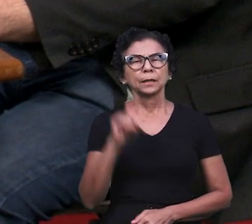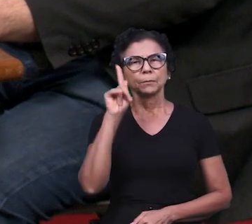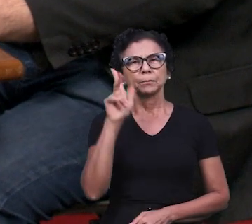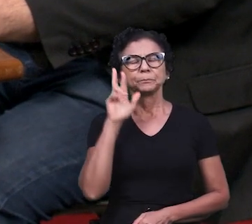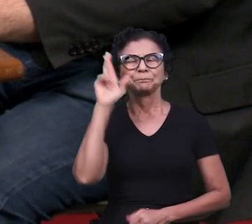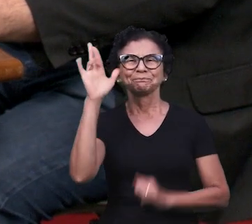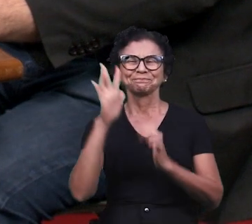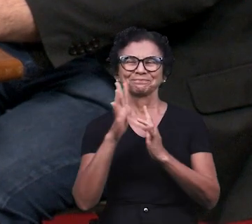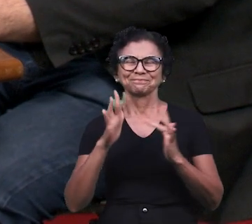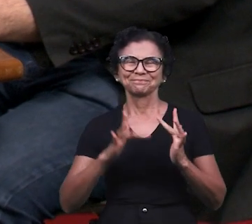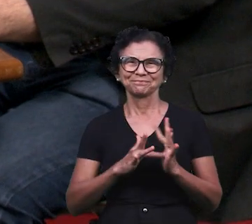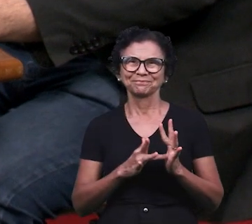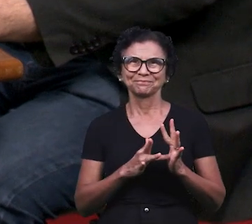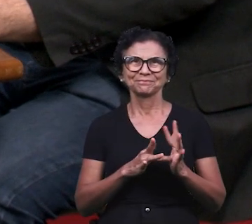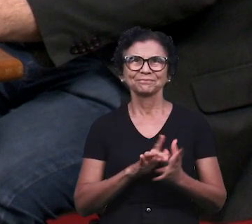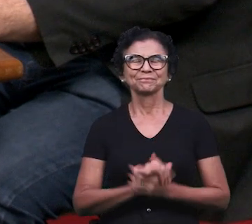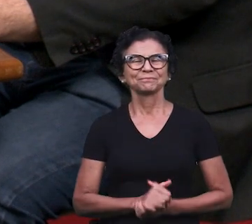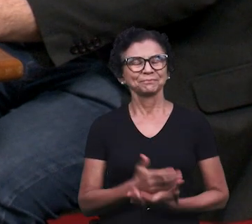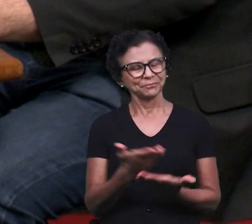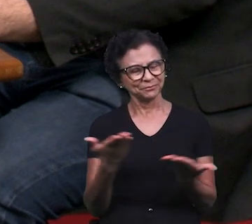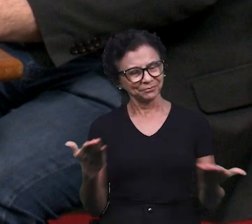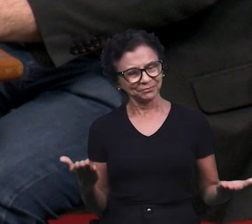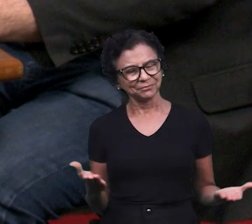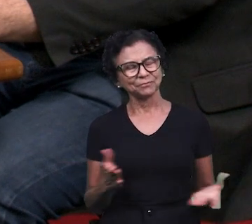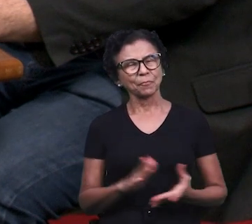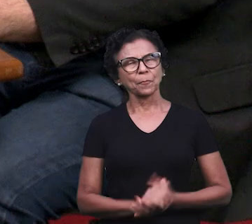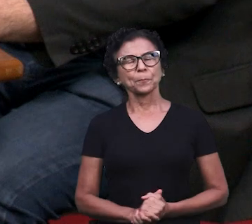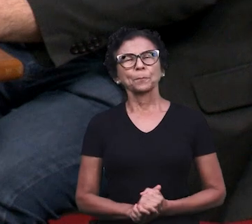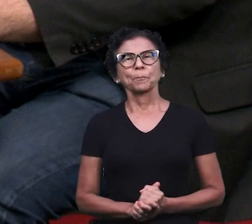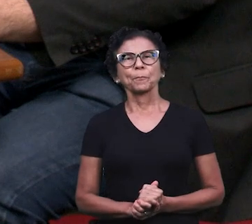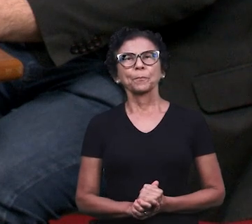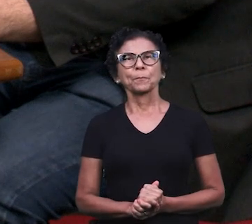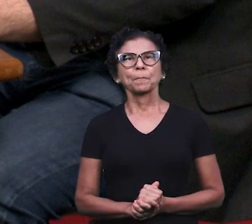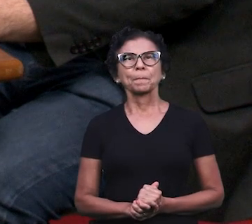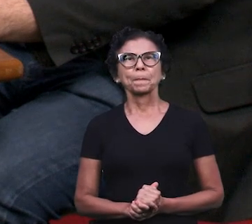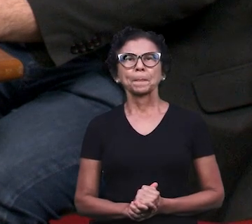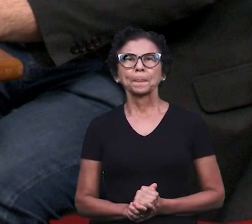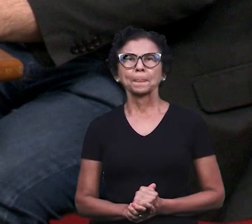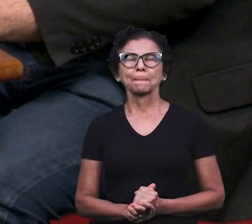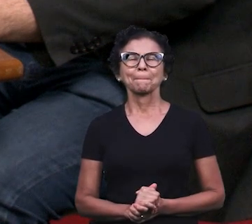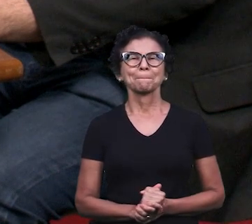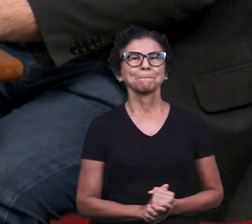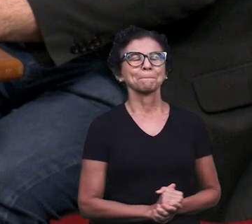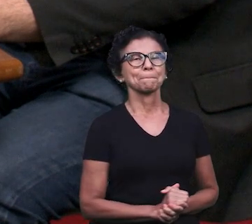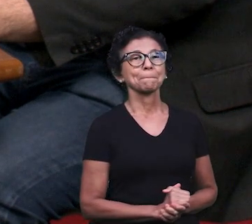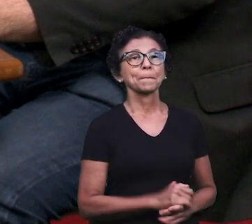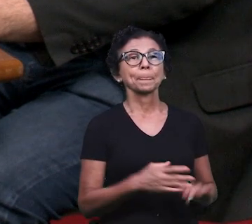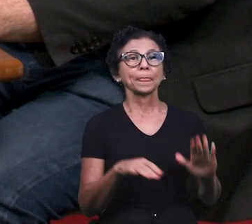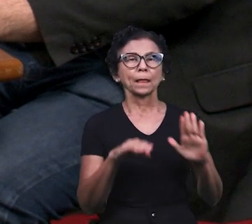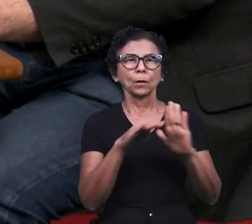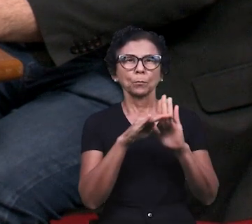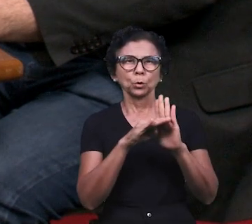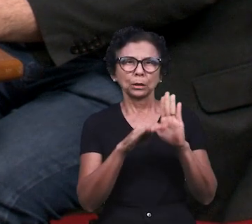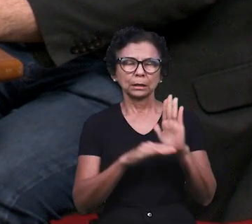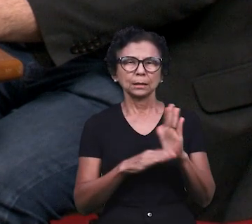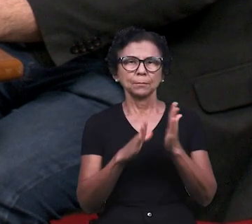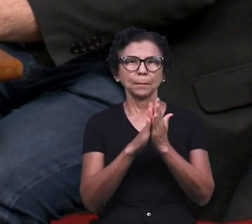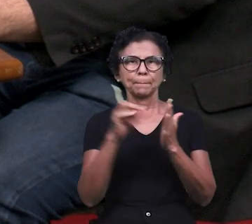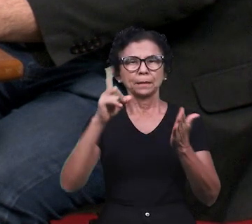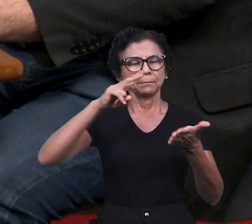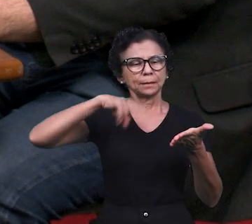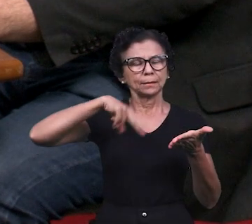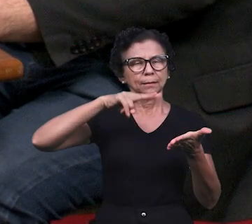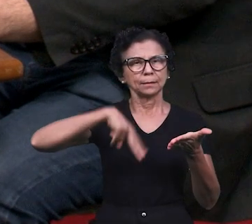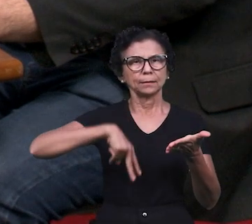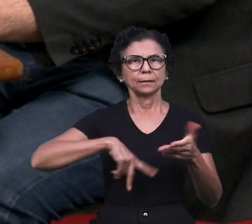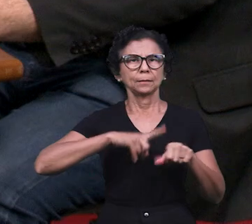A paz do Senhor Jesus a todos. Estamos iniciando o nosso programa de leitura da Bíblia. É o